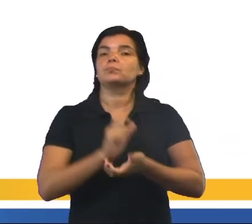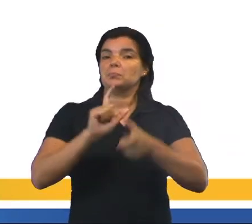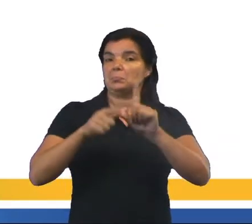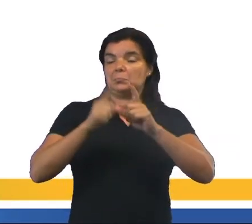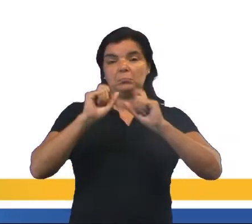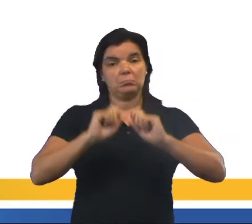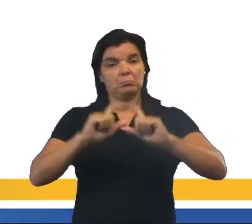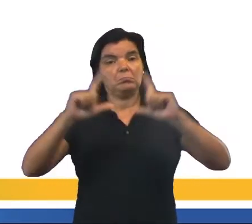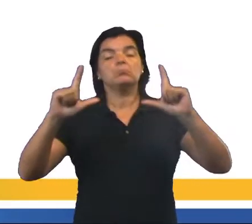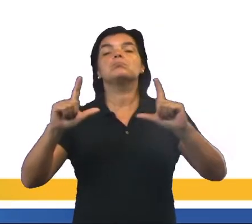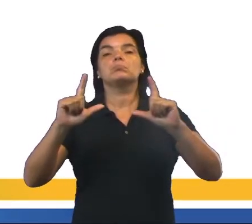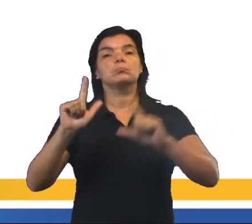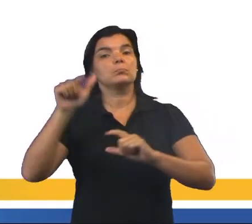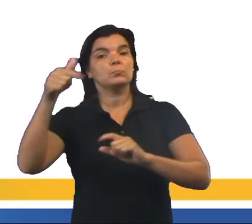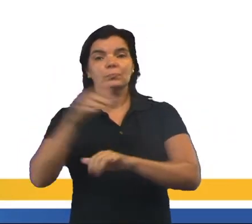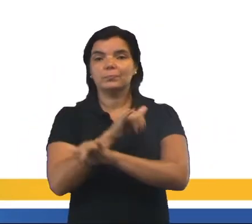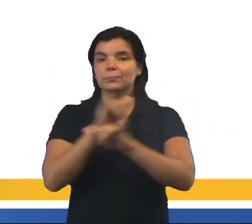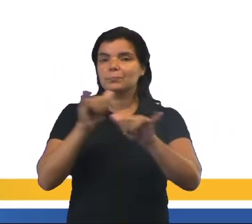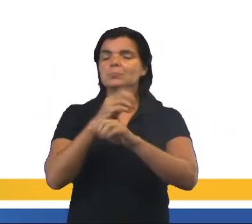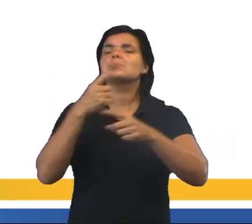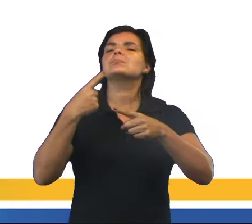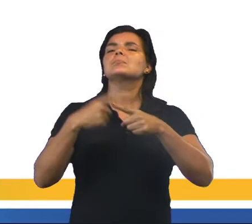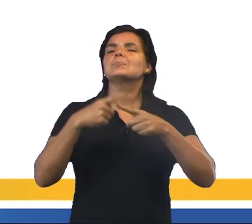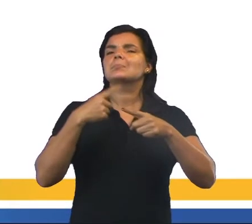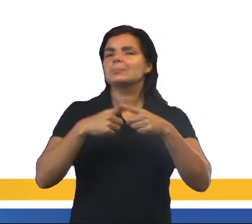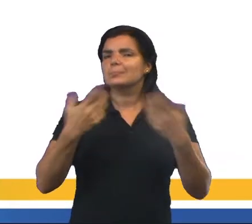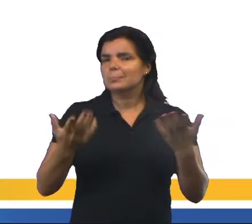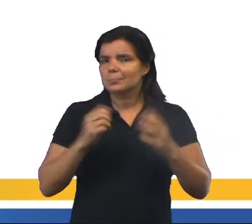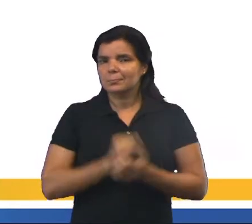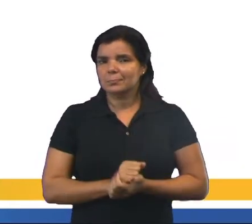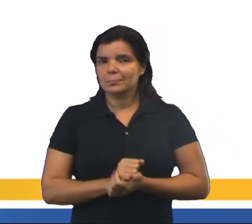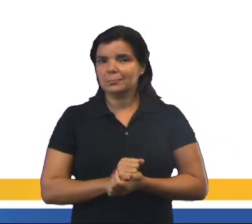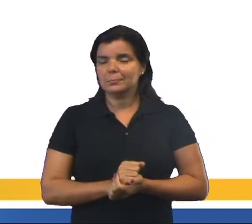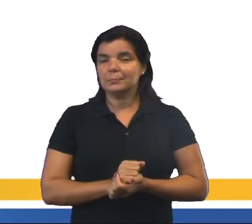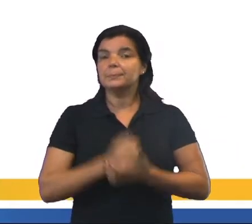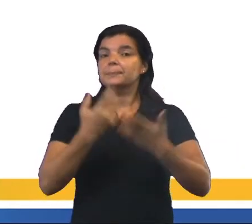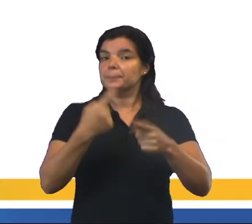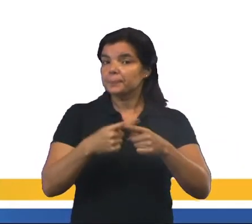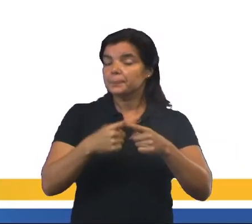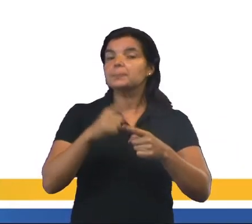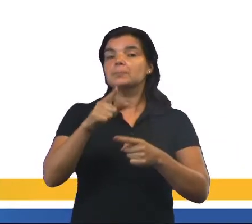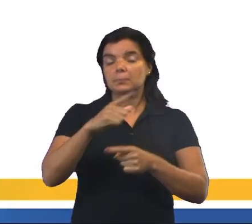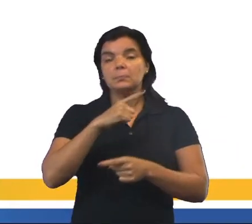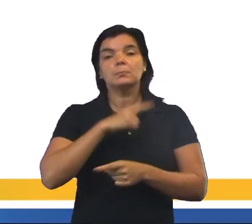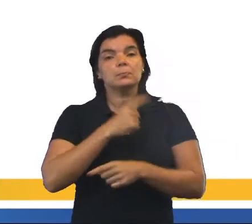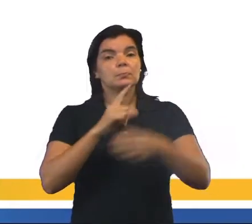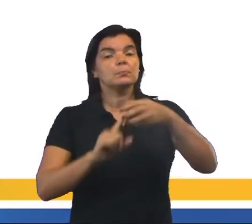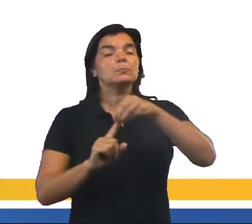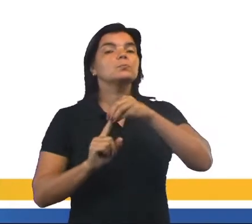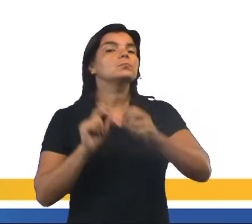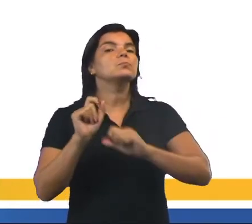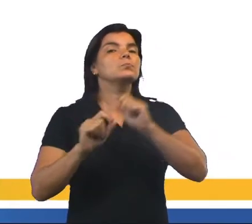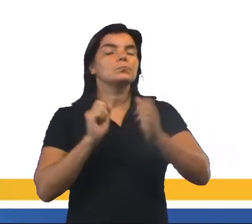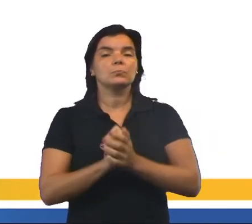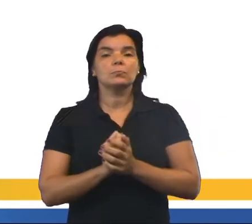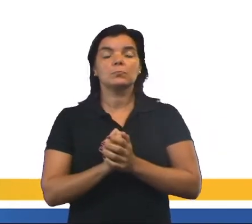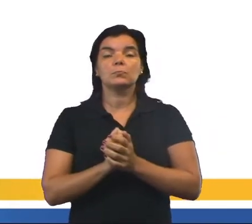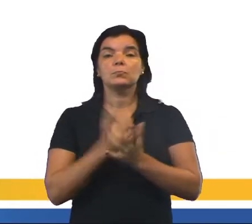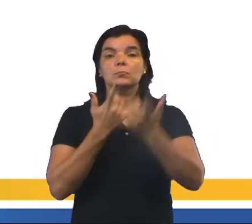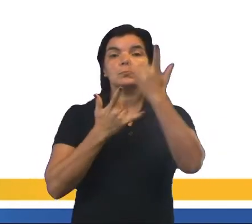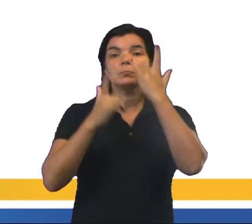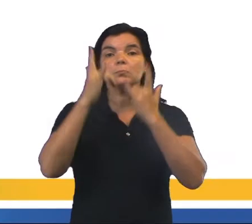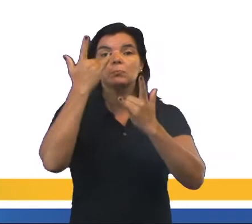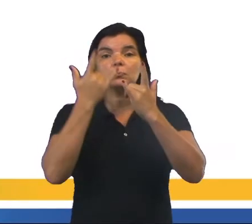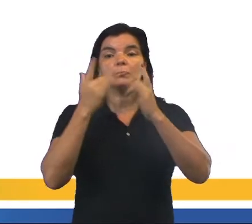letras maiores do restante da notícia. E por que ele está dessa forma? Porque ele tem por objetivo atrair a atenção